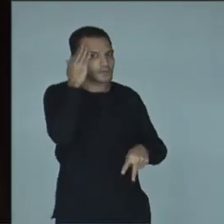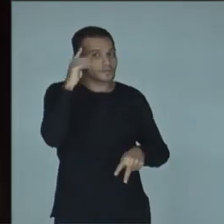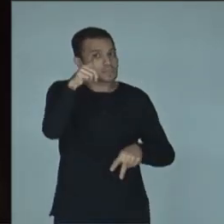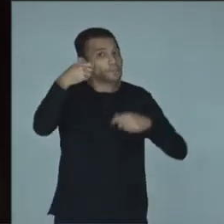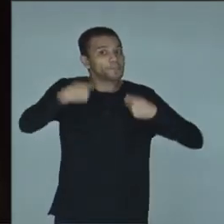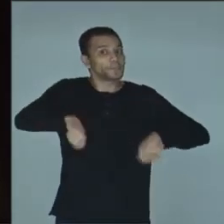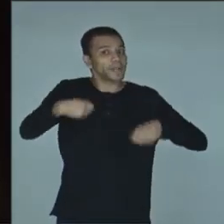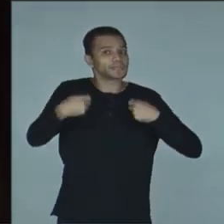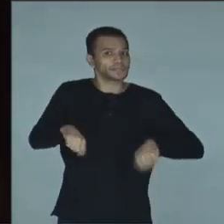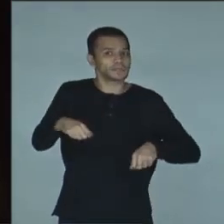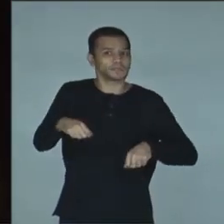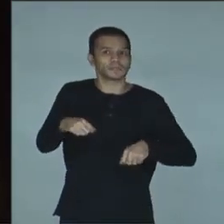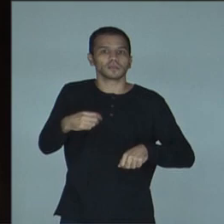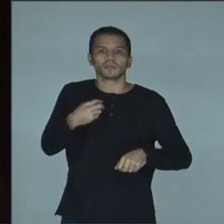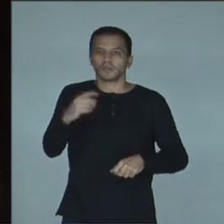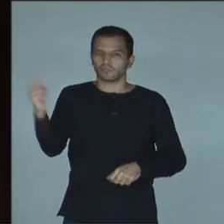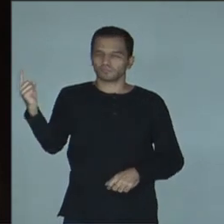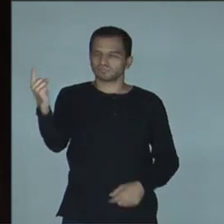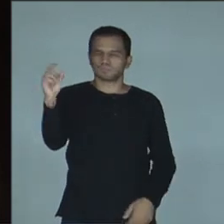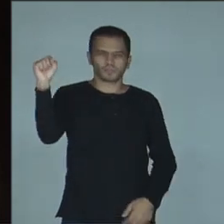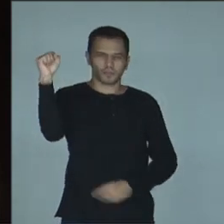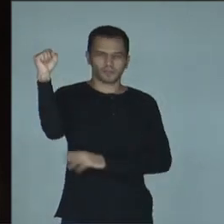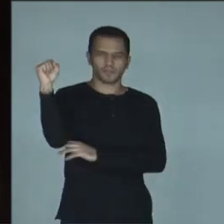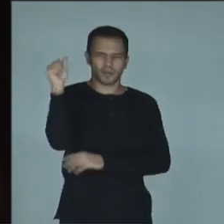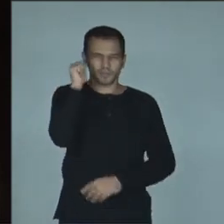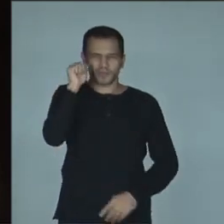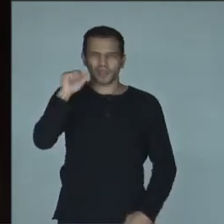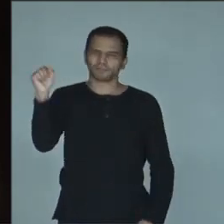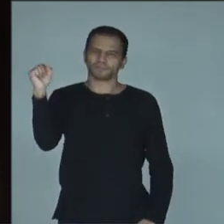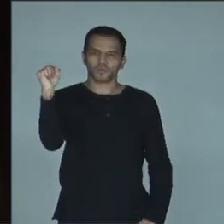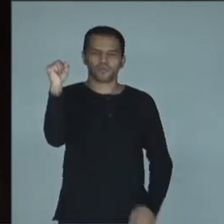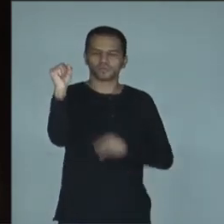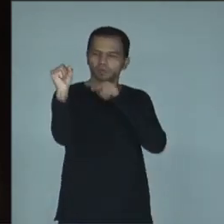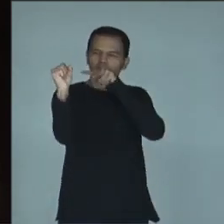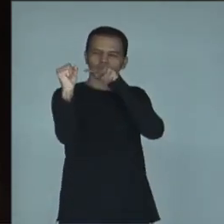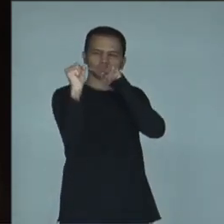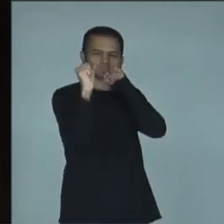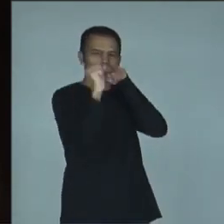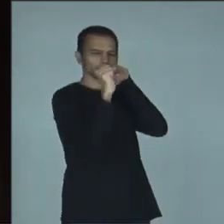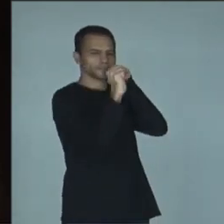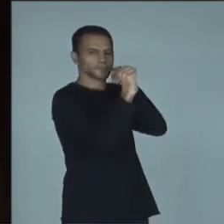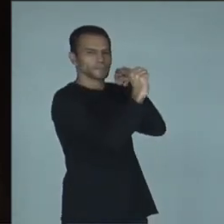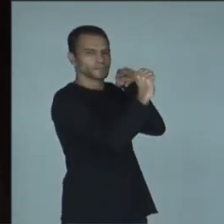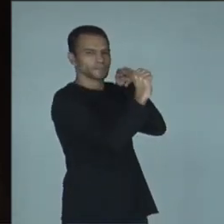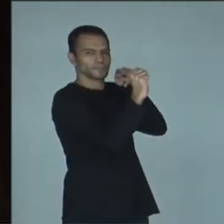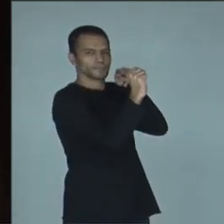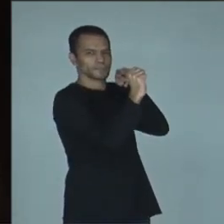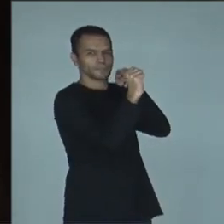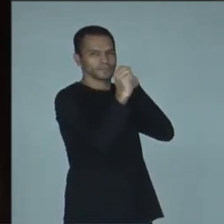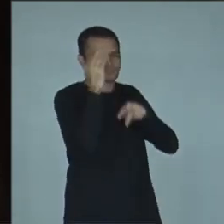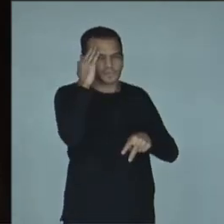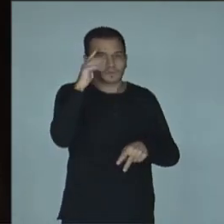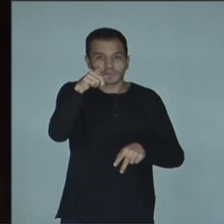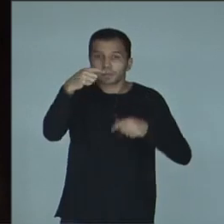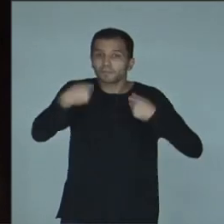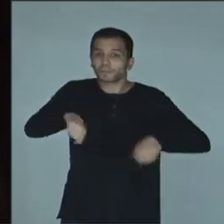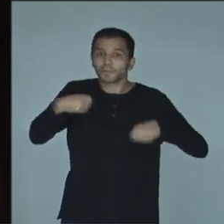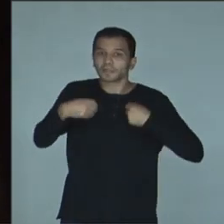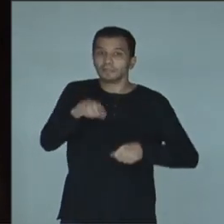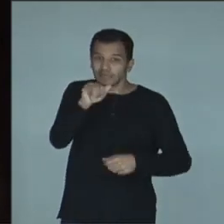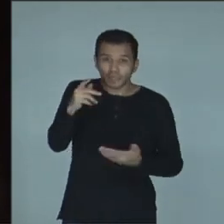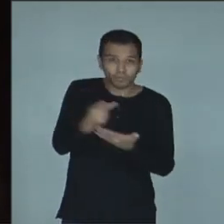17 anos eu quero ter uma vida santa mas quando passa as meninas eu sou tentado como é que eu faço ele fala assim olha no rosto